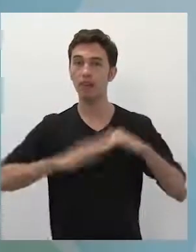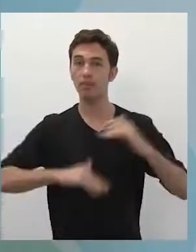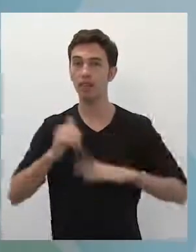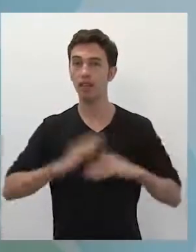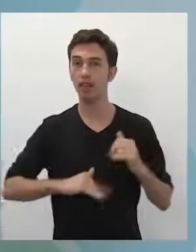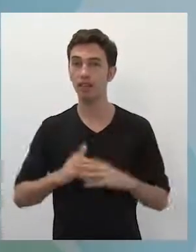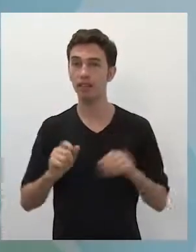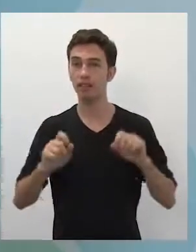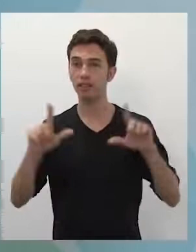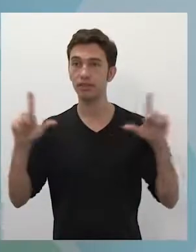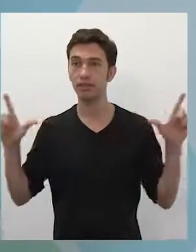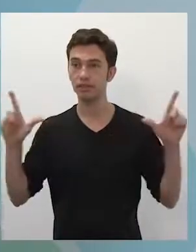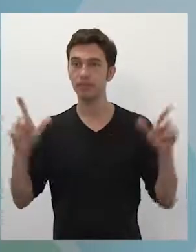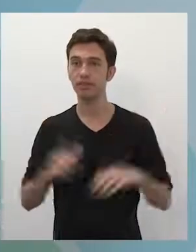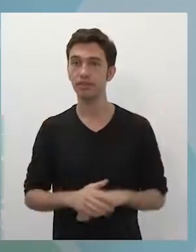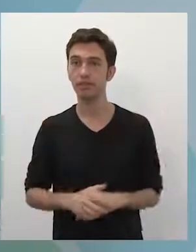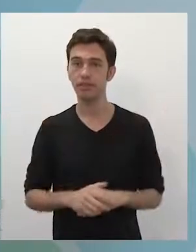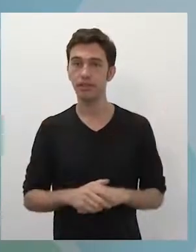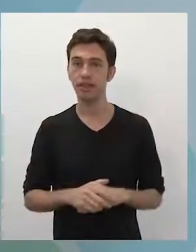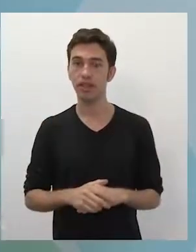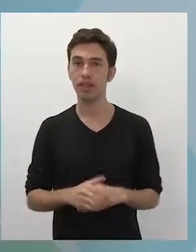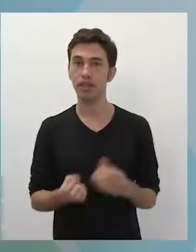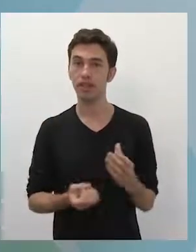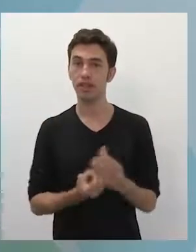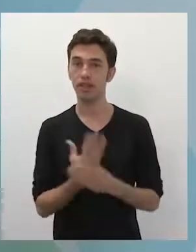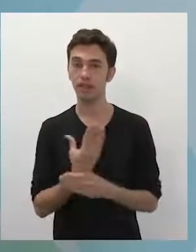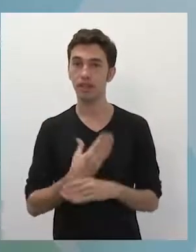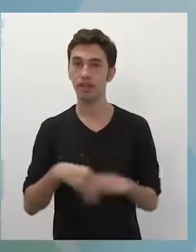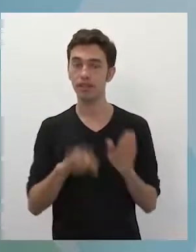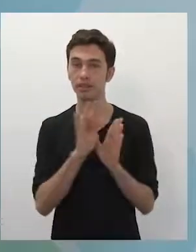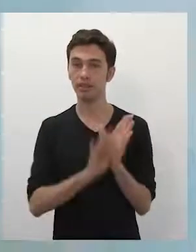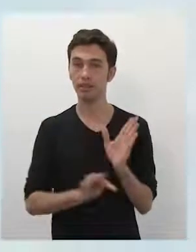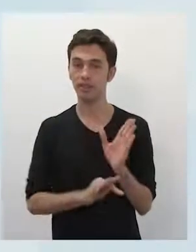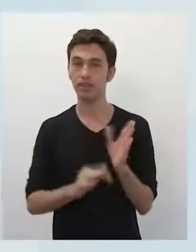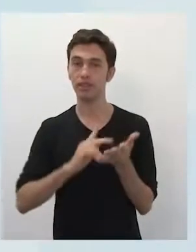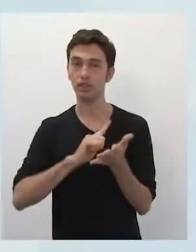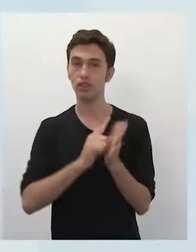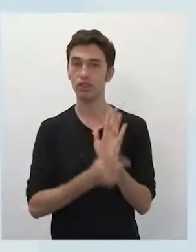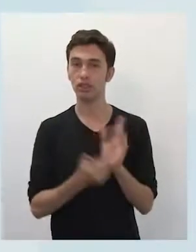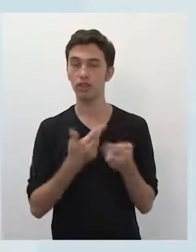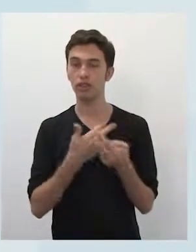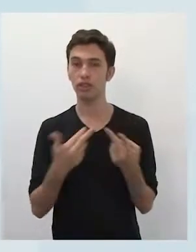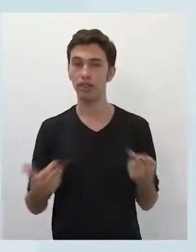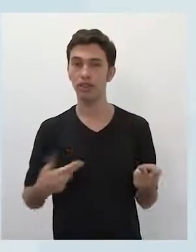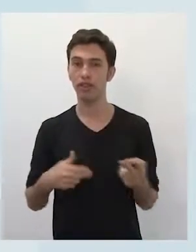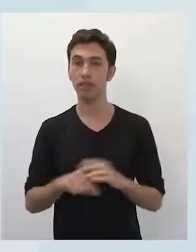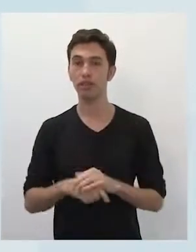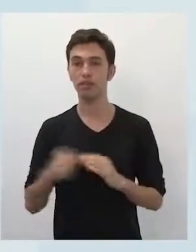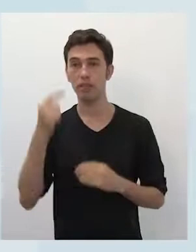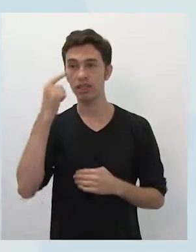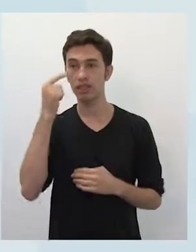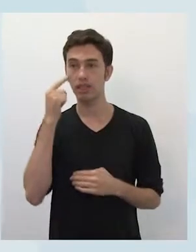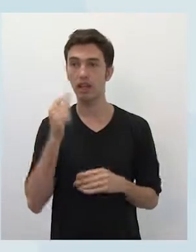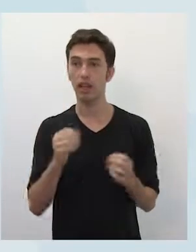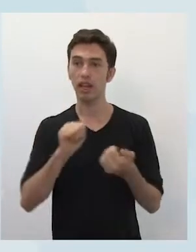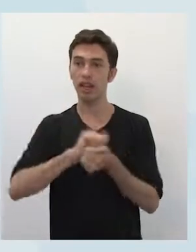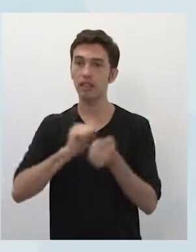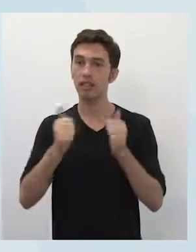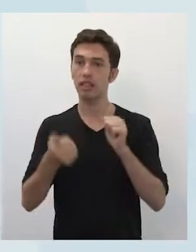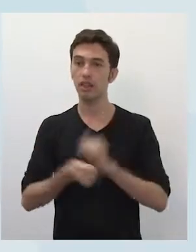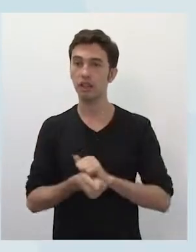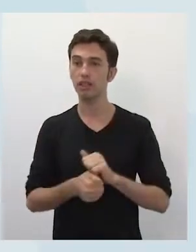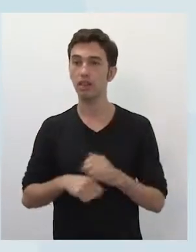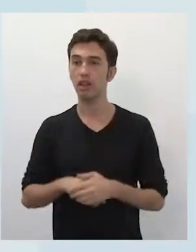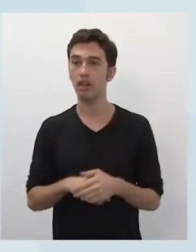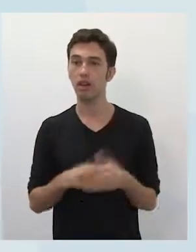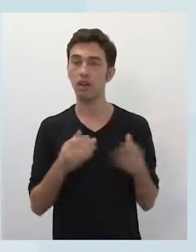na tela é produzir textos em diferentes gêneros, considerando sua adequação ao contexto de